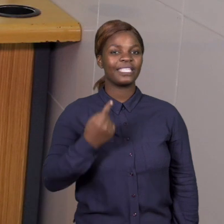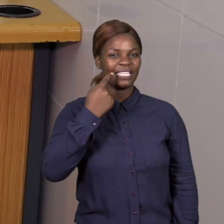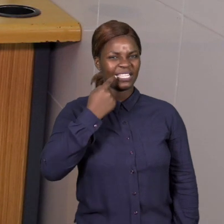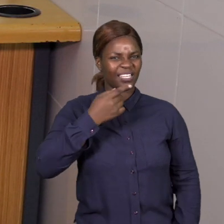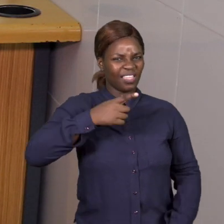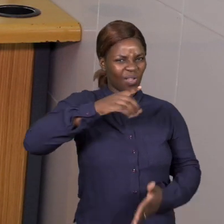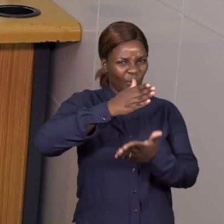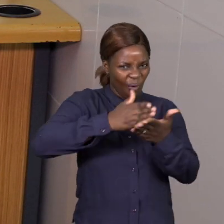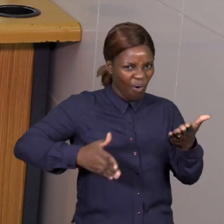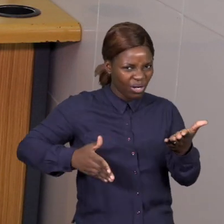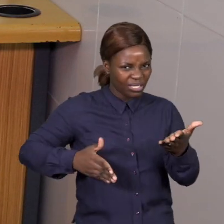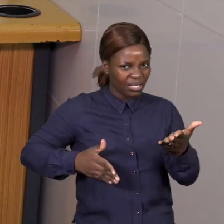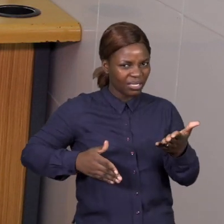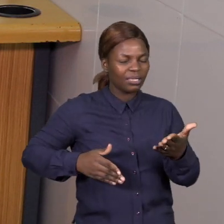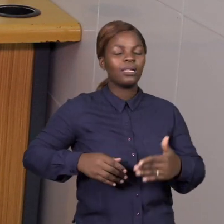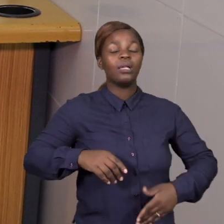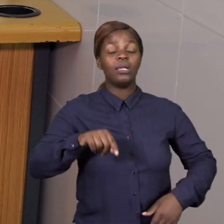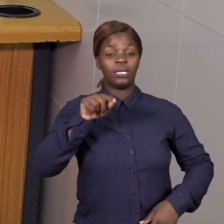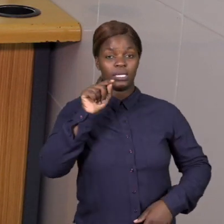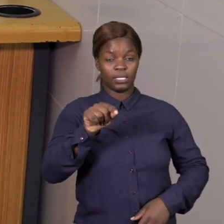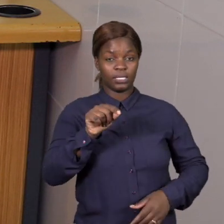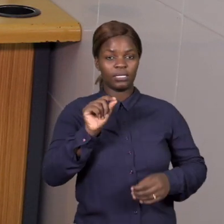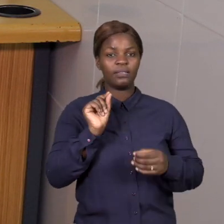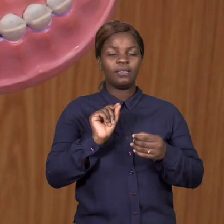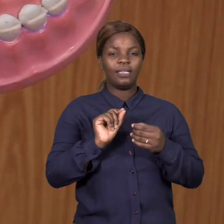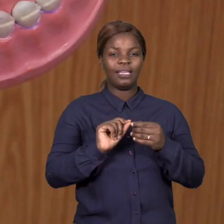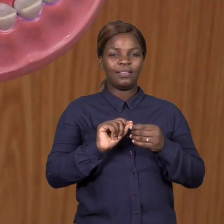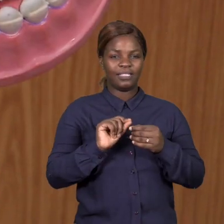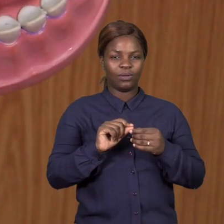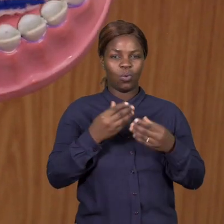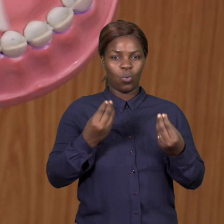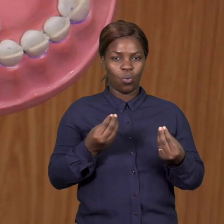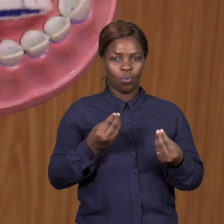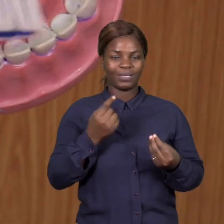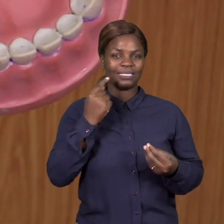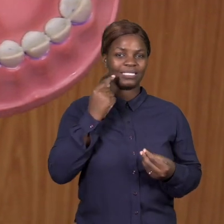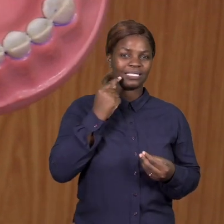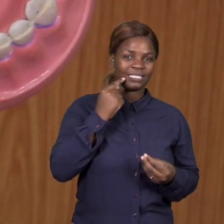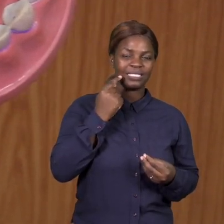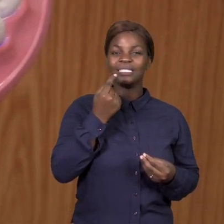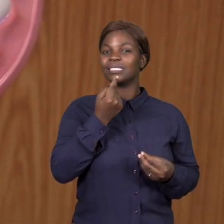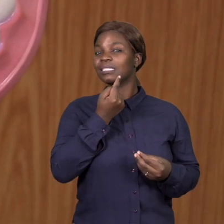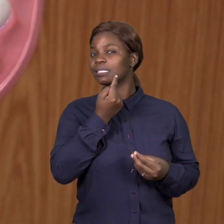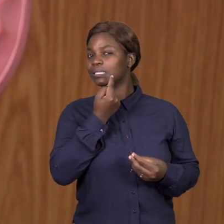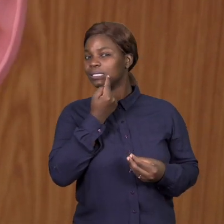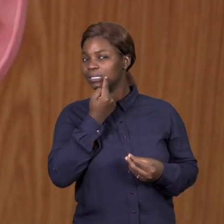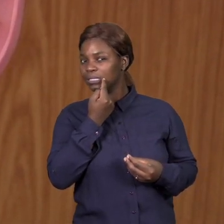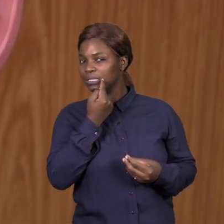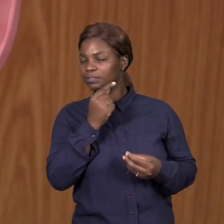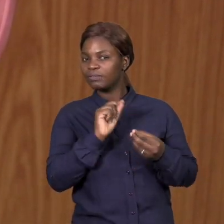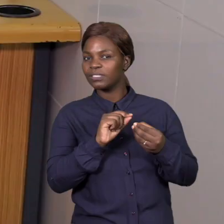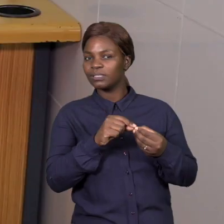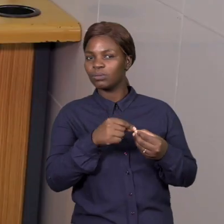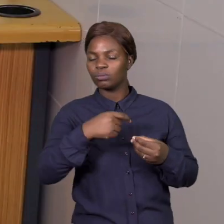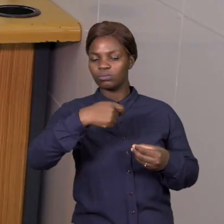este pontiagudo. A partir deste até a outro dente canino, por causa da curvatura que nós temos aqui, nós vamos colocar a